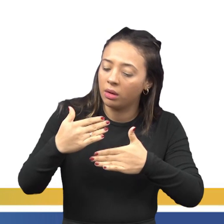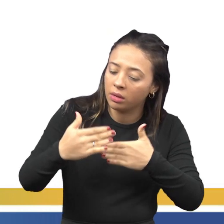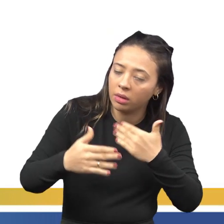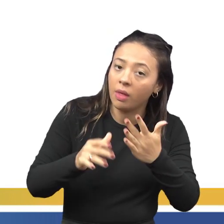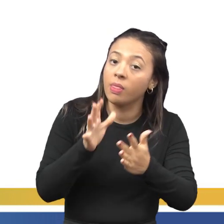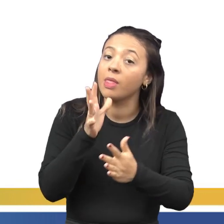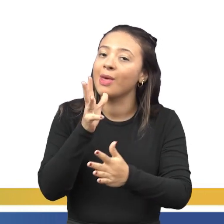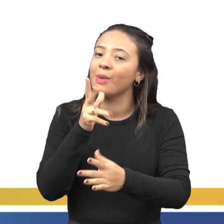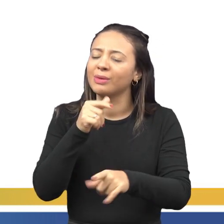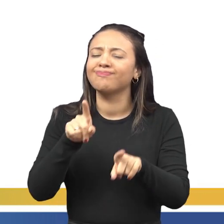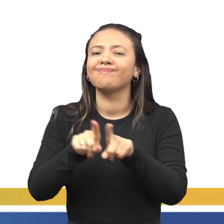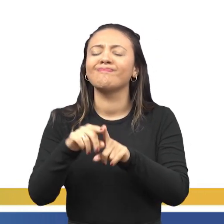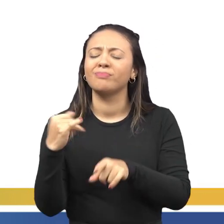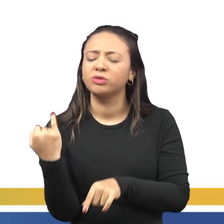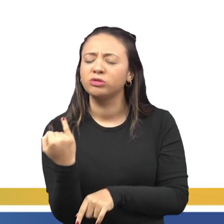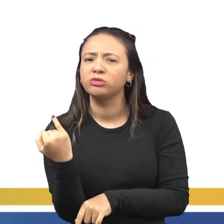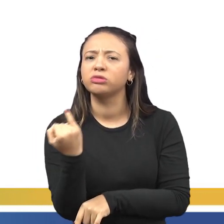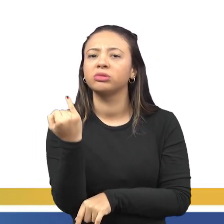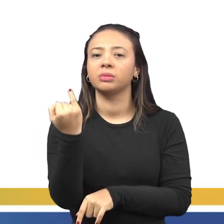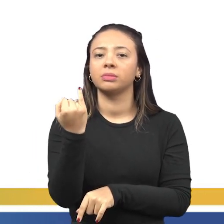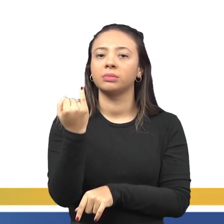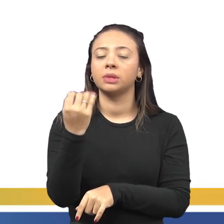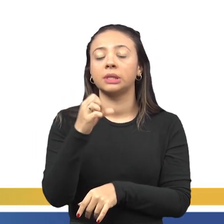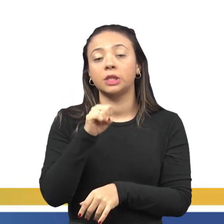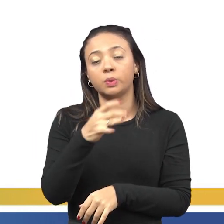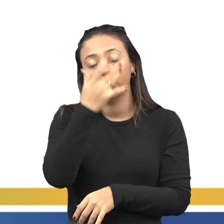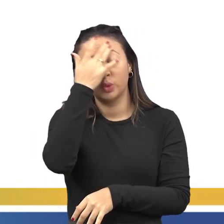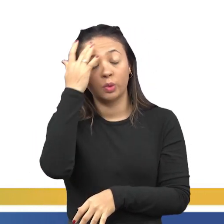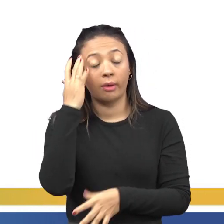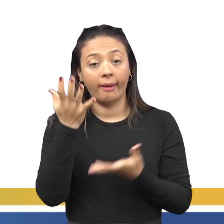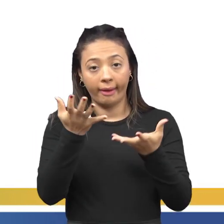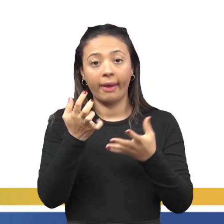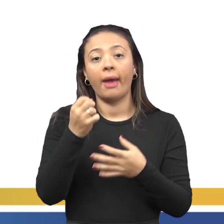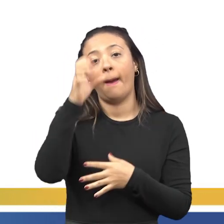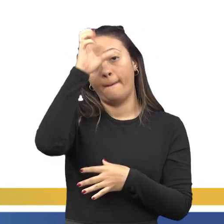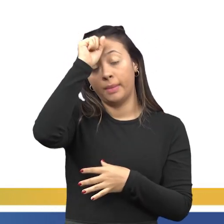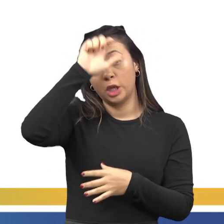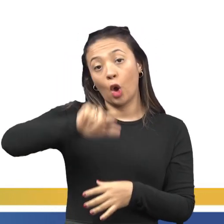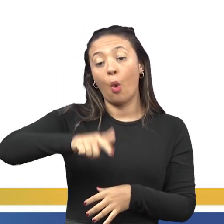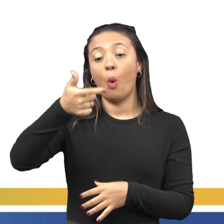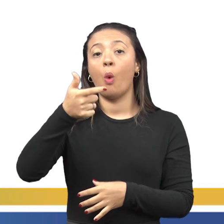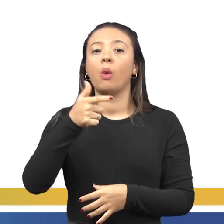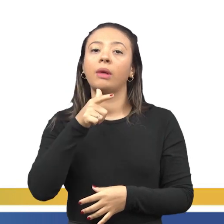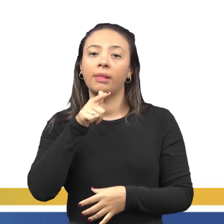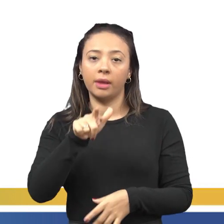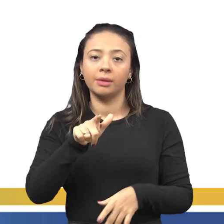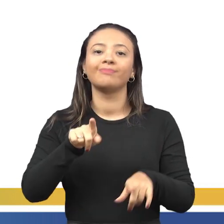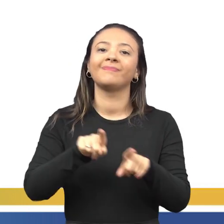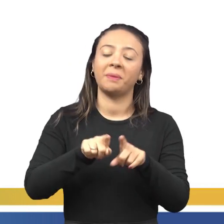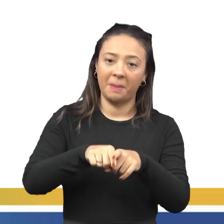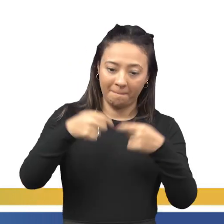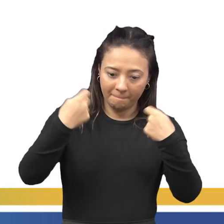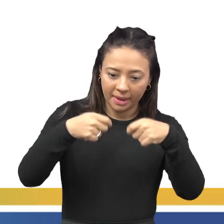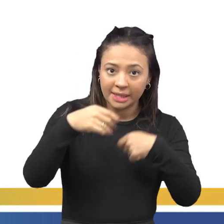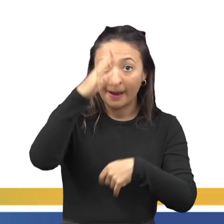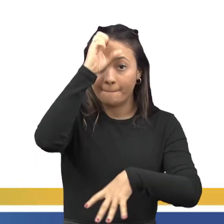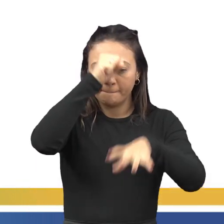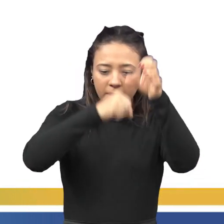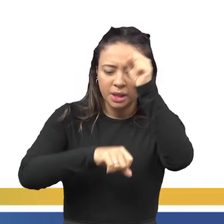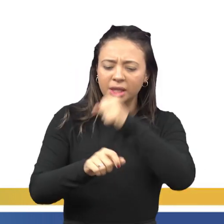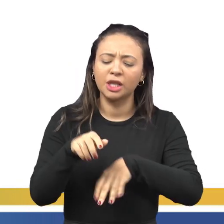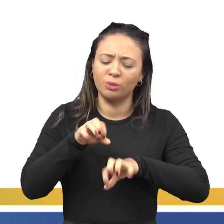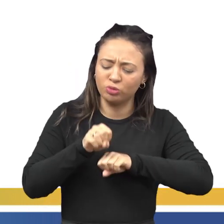indispensável. Quando alguém decide aprender um outro idioma, necessita ser outra vez alfabetizado. Então, é algo que vai acontecer com a